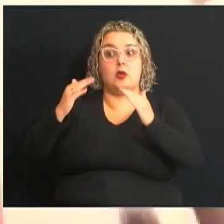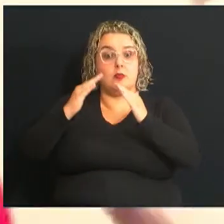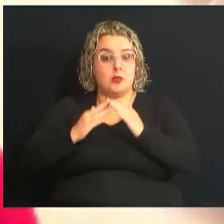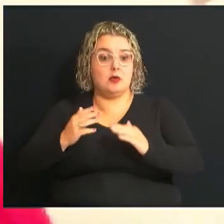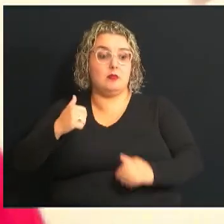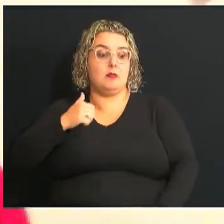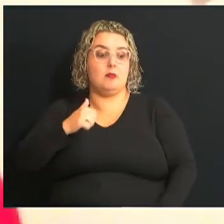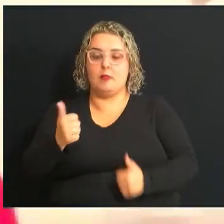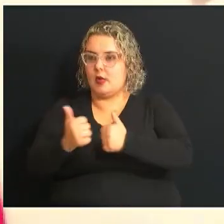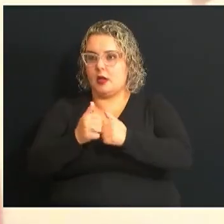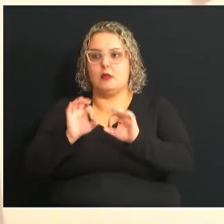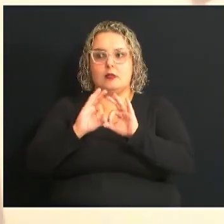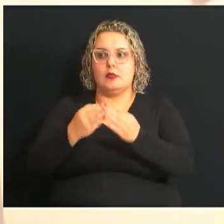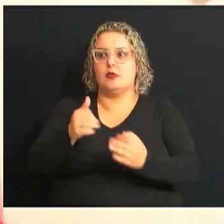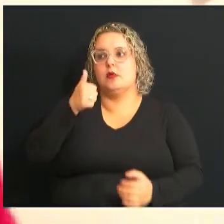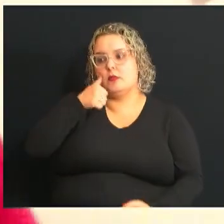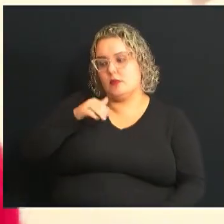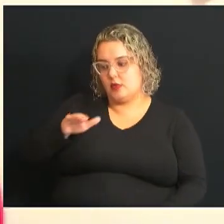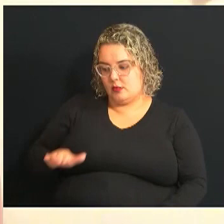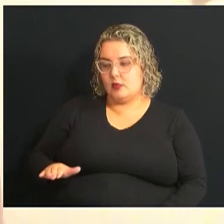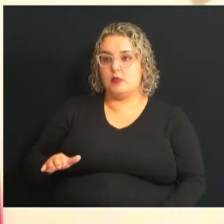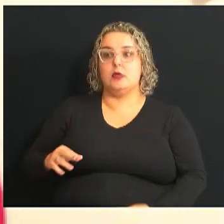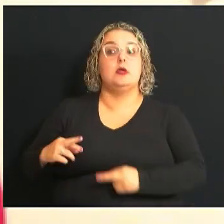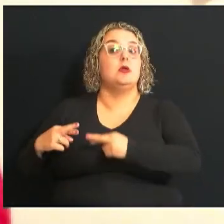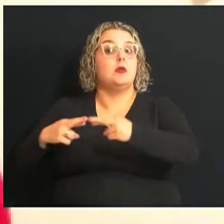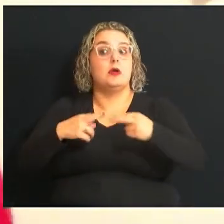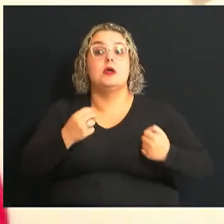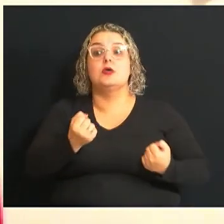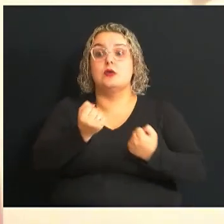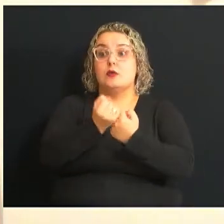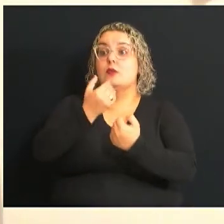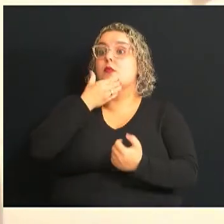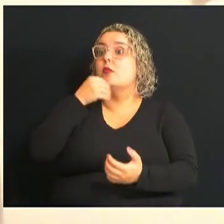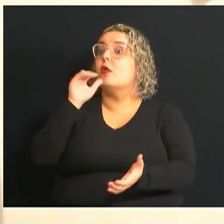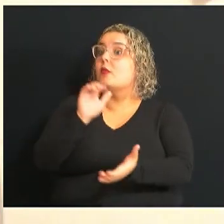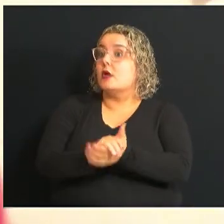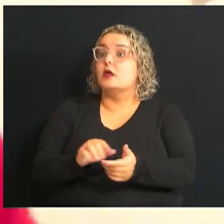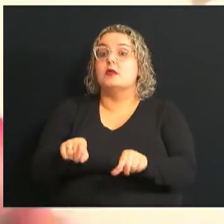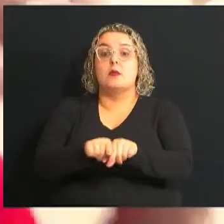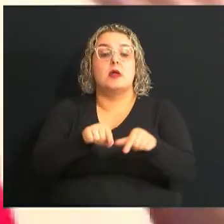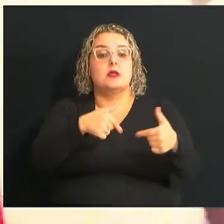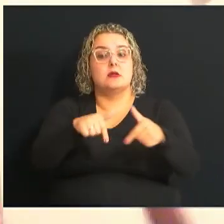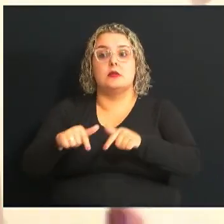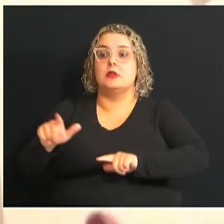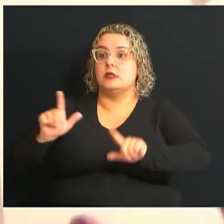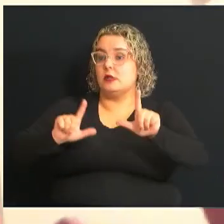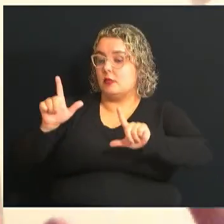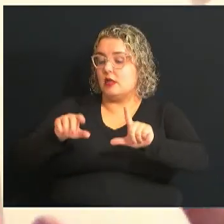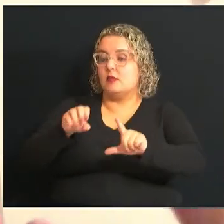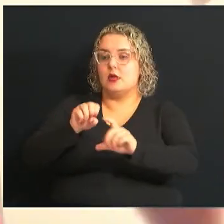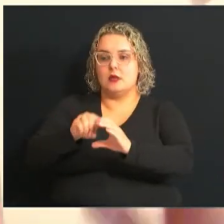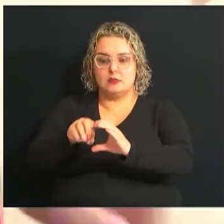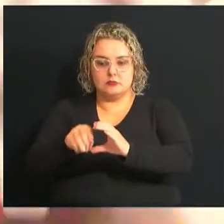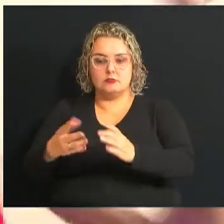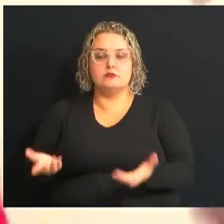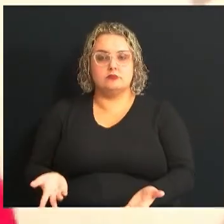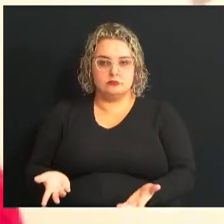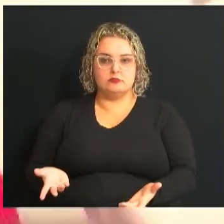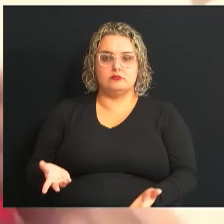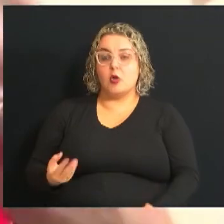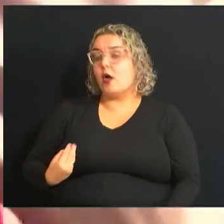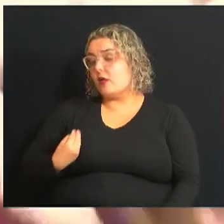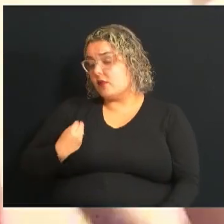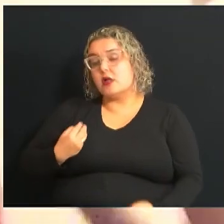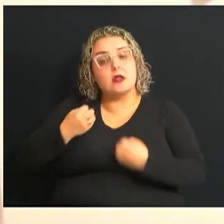família, eu tinha uma filha pequena, então tinha muita rede de apoio, meu marido também trabalhava na TV Globo, então externamente a vida estava